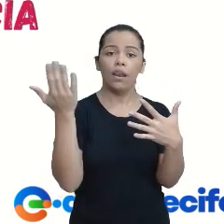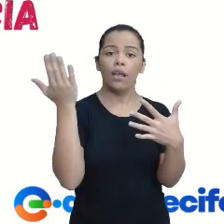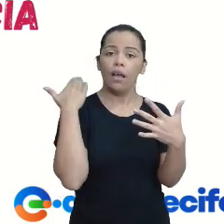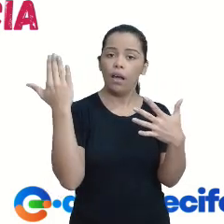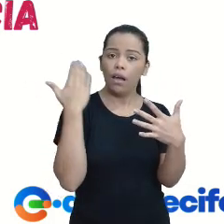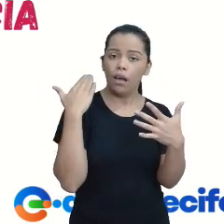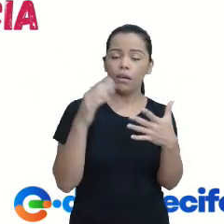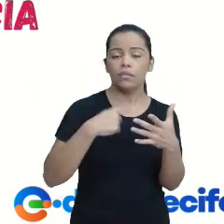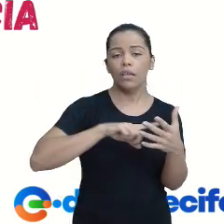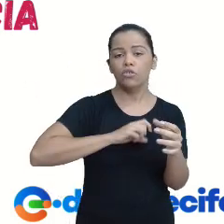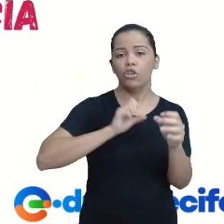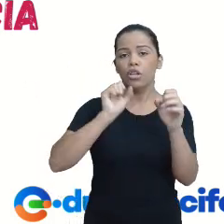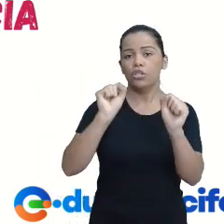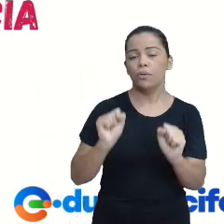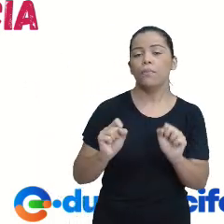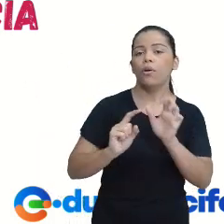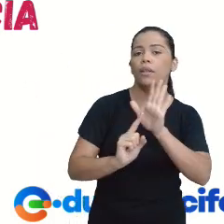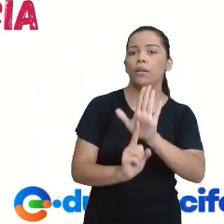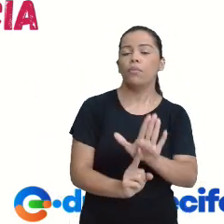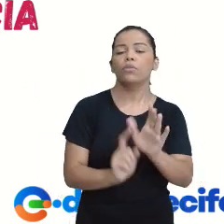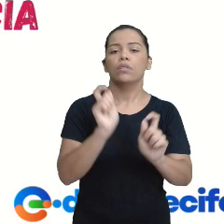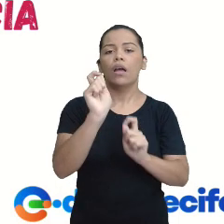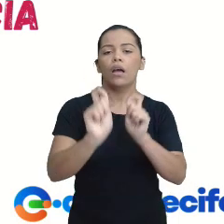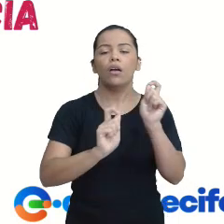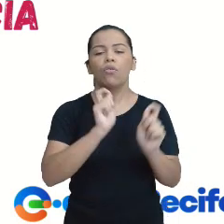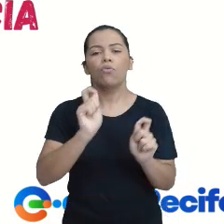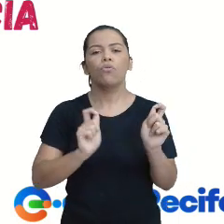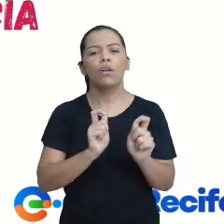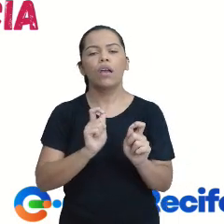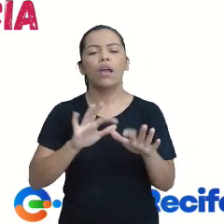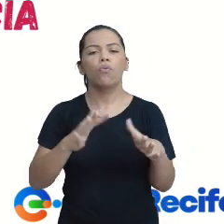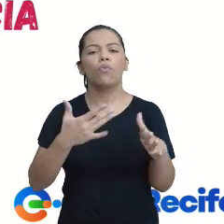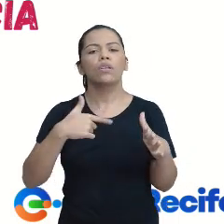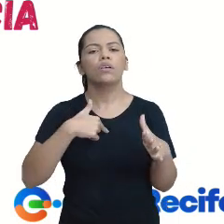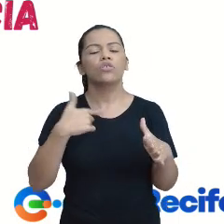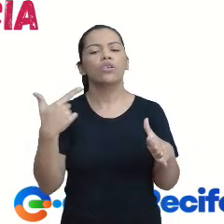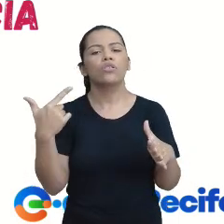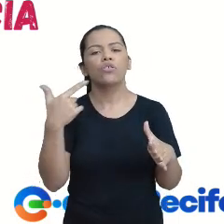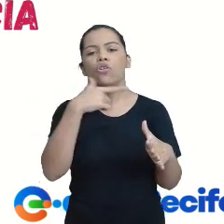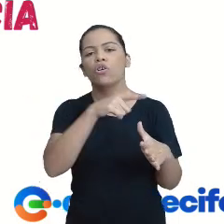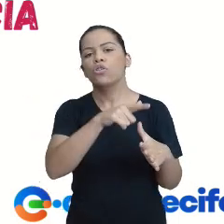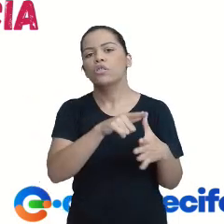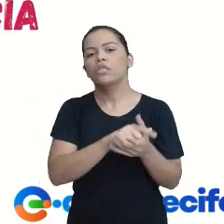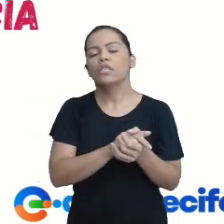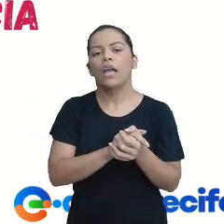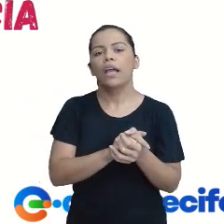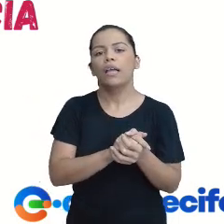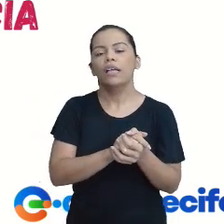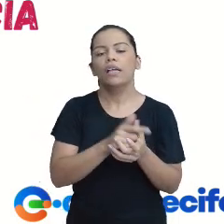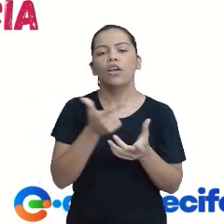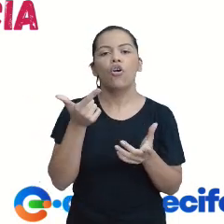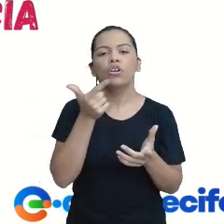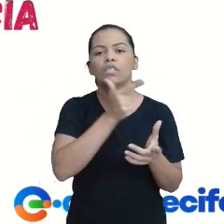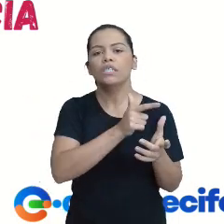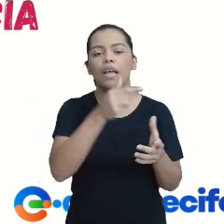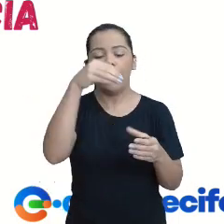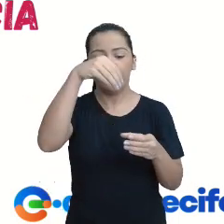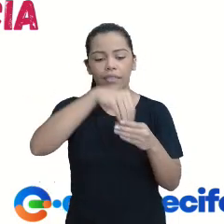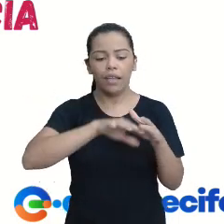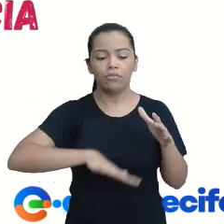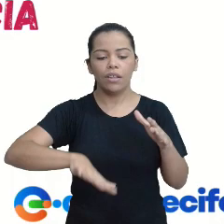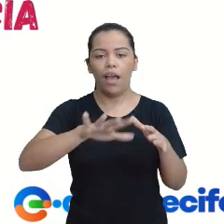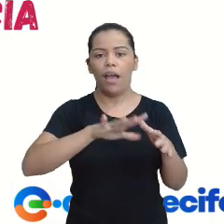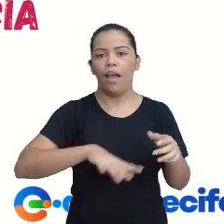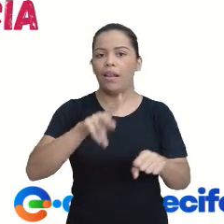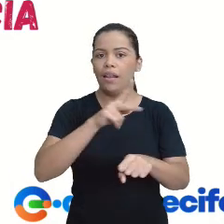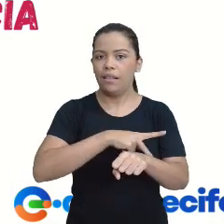e que a gente pode contemplar os ganhos relacionados às questões pedagógicas, que a gente pode contemplar